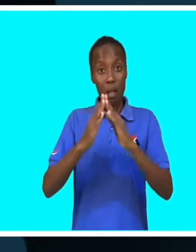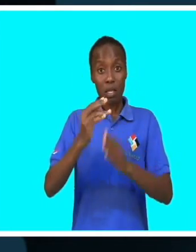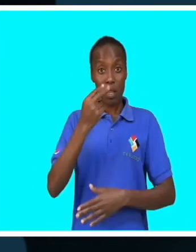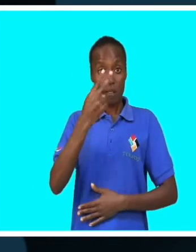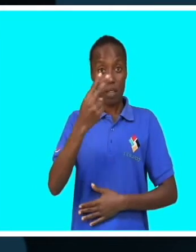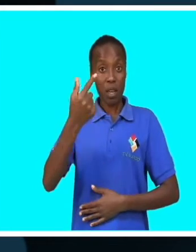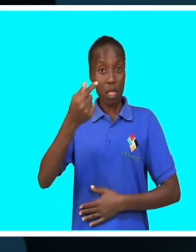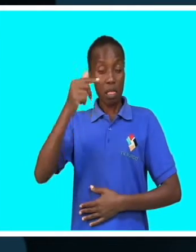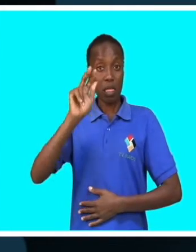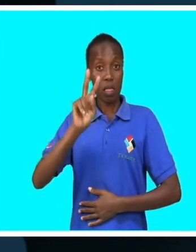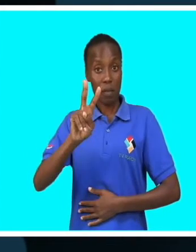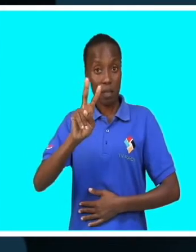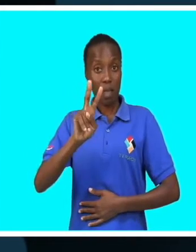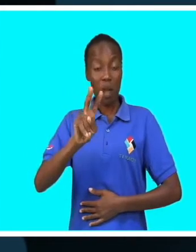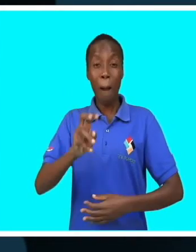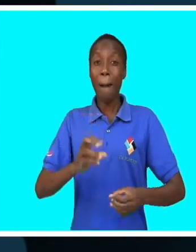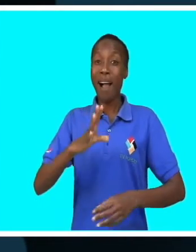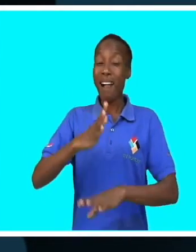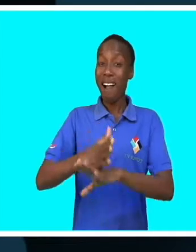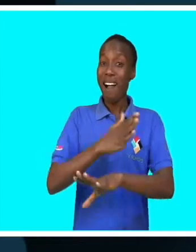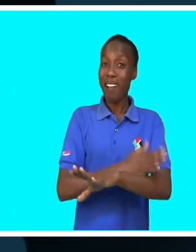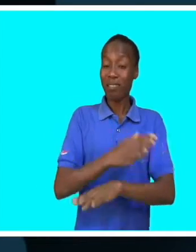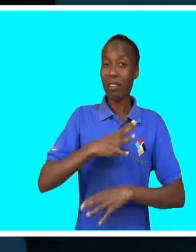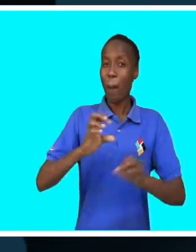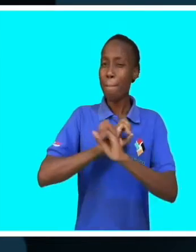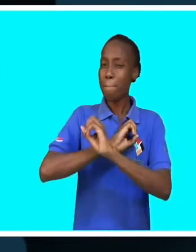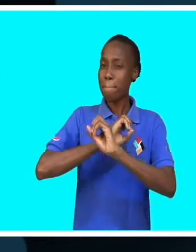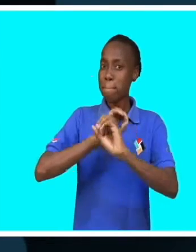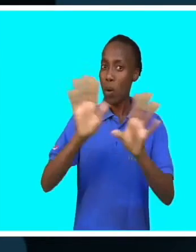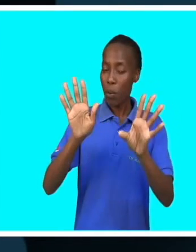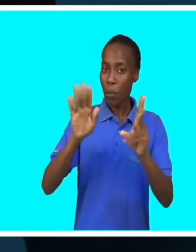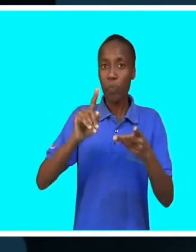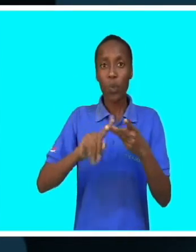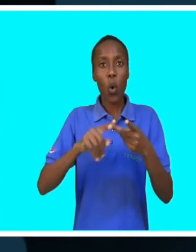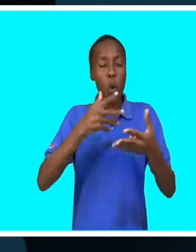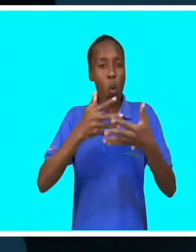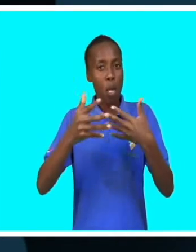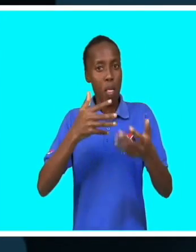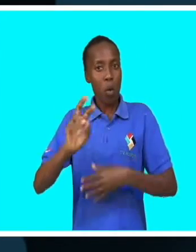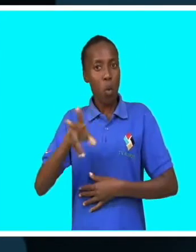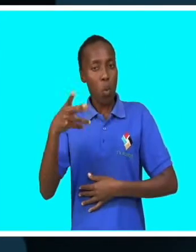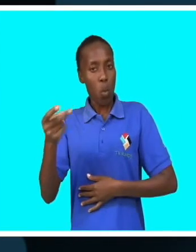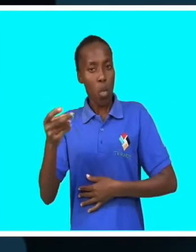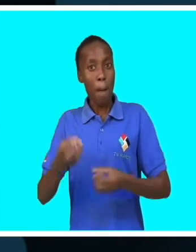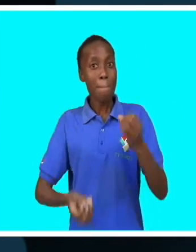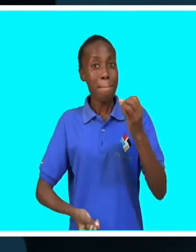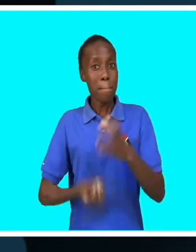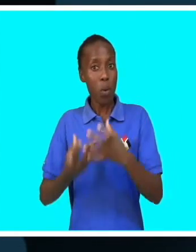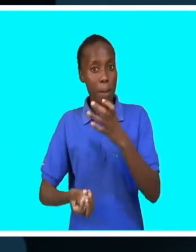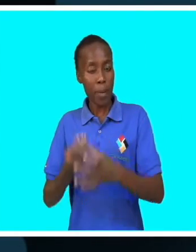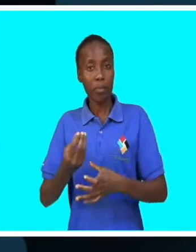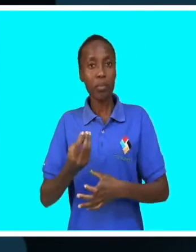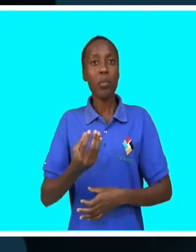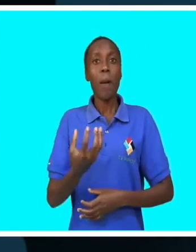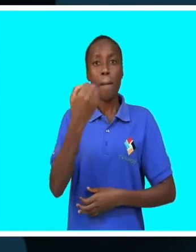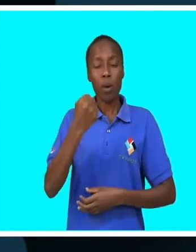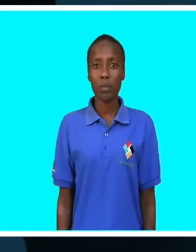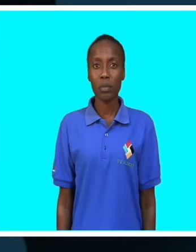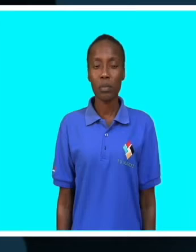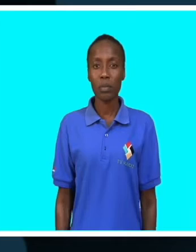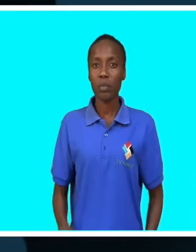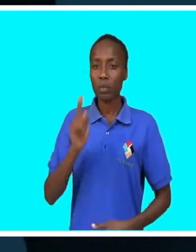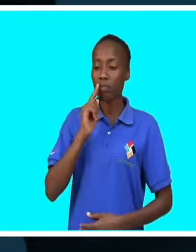assistir, que foi vítima de mina ou de um engenho explosivo, pode se beneficiar